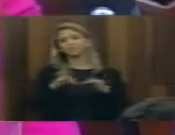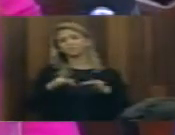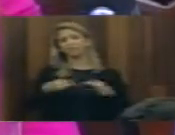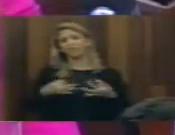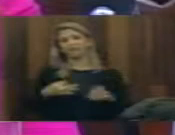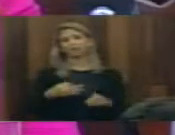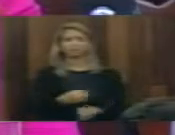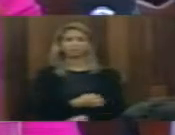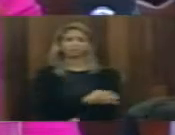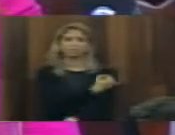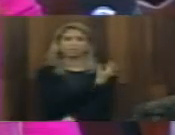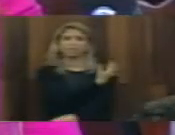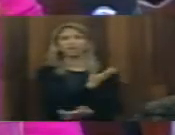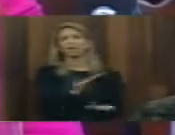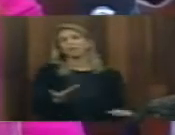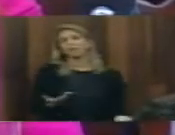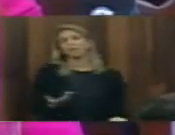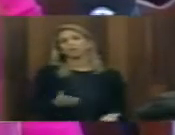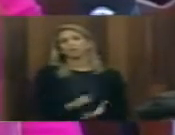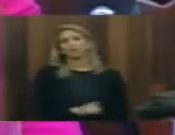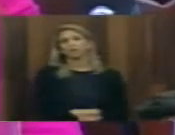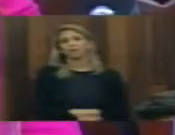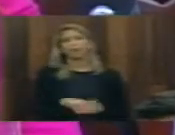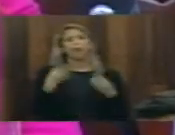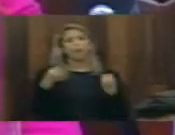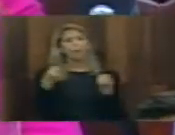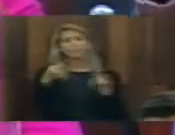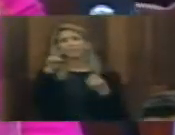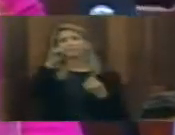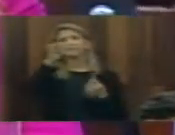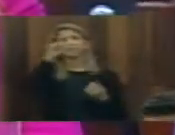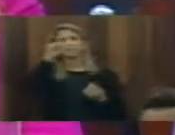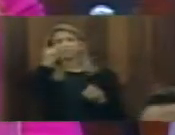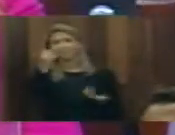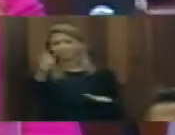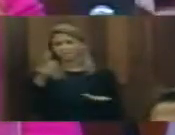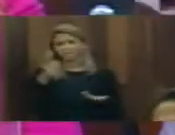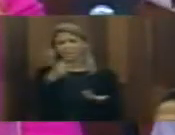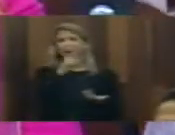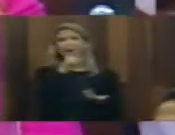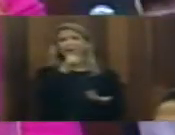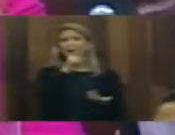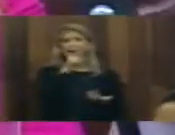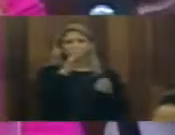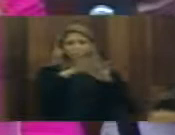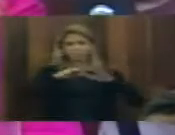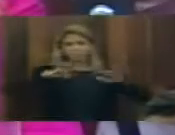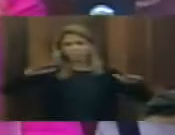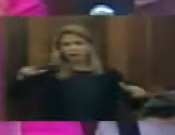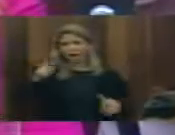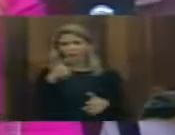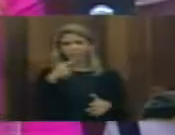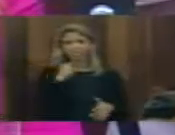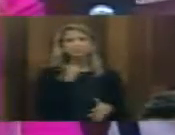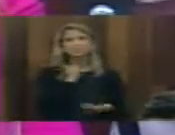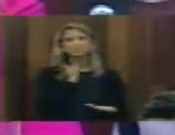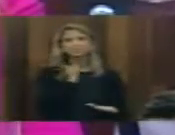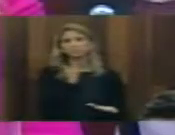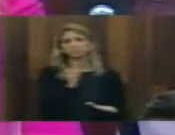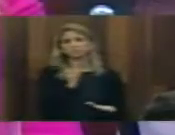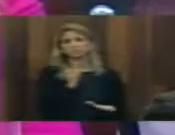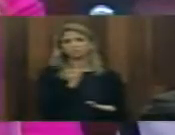sensibilidade de causas, né? Como que veta um projeto Oceano Sem Lixo? Como que faz parte da